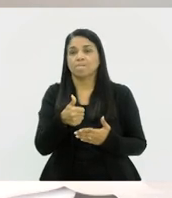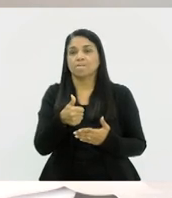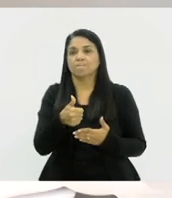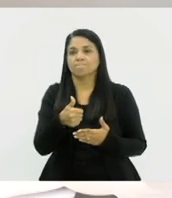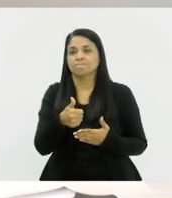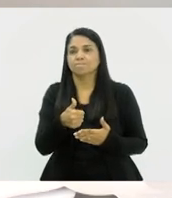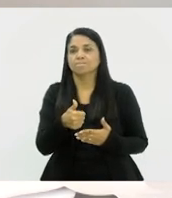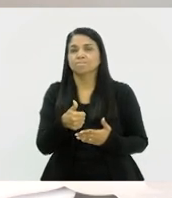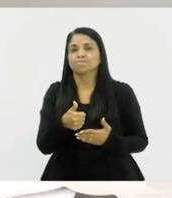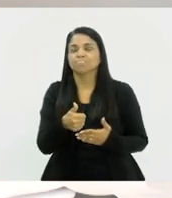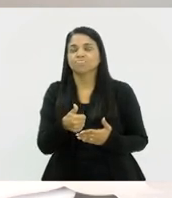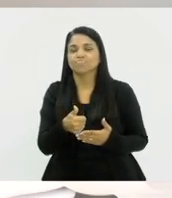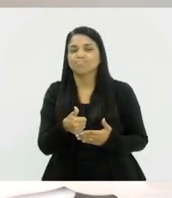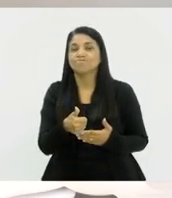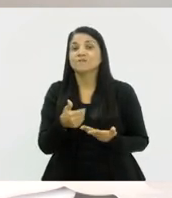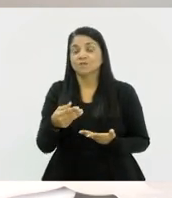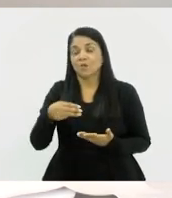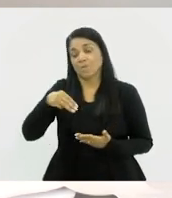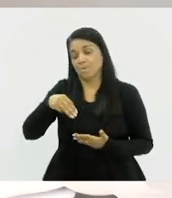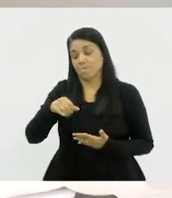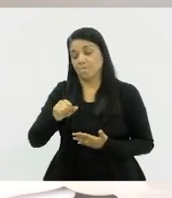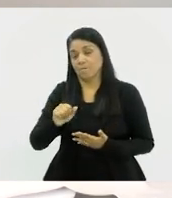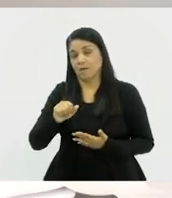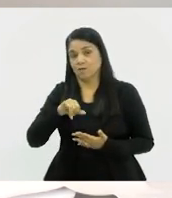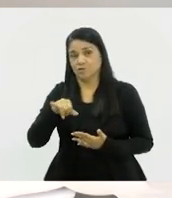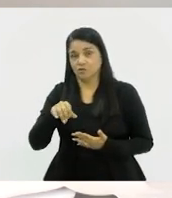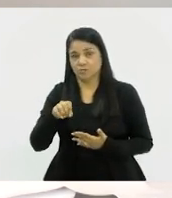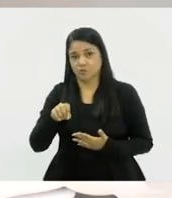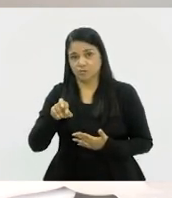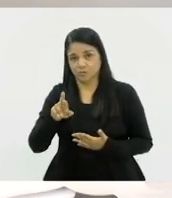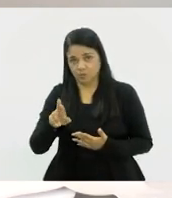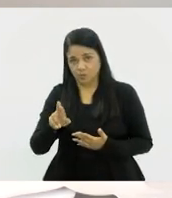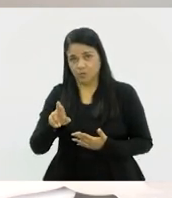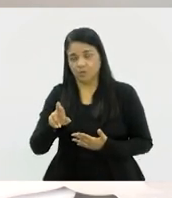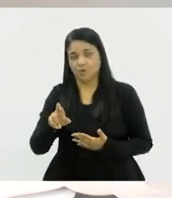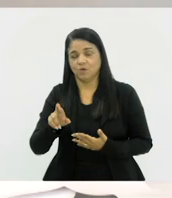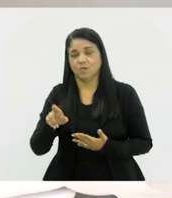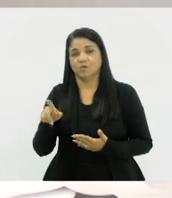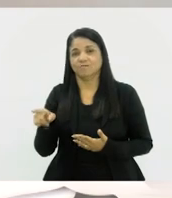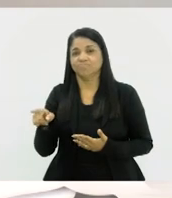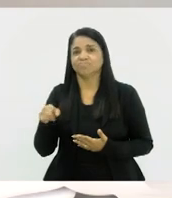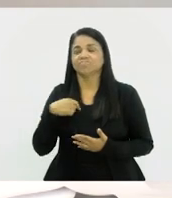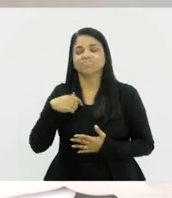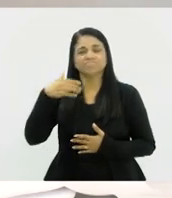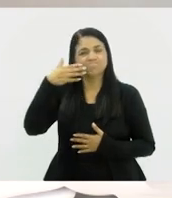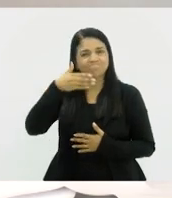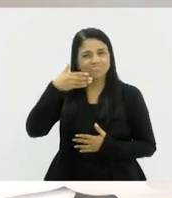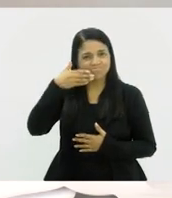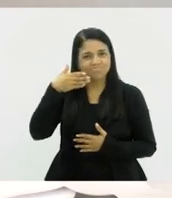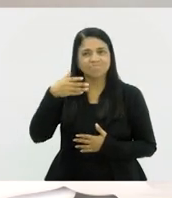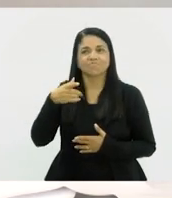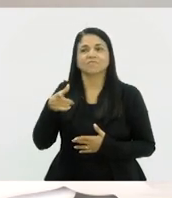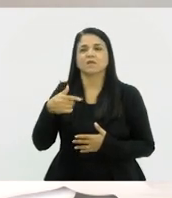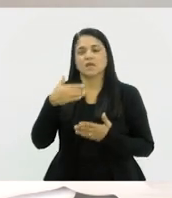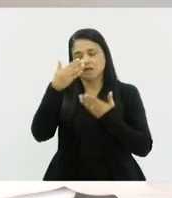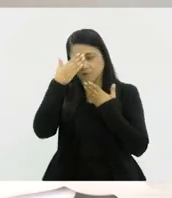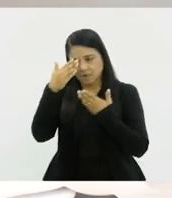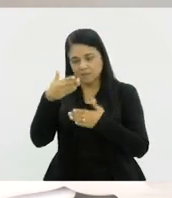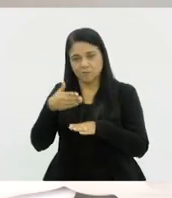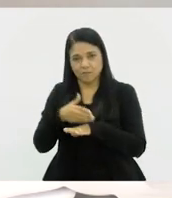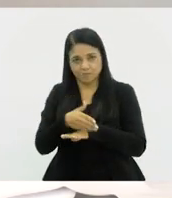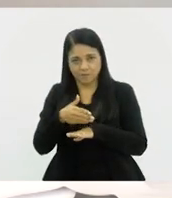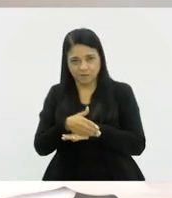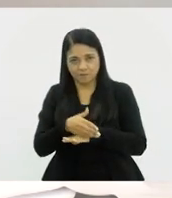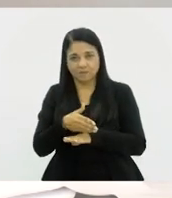exatamente mas o Jor Você tem o o o teu tempo agradeço aqui pela presença